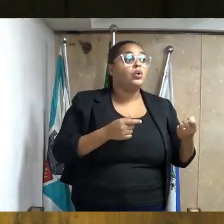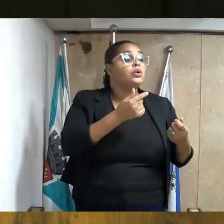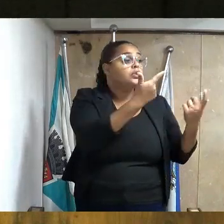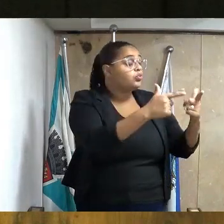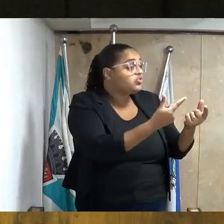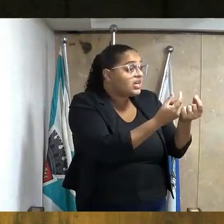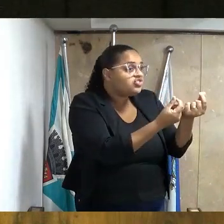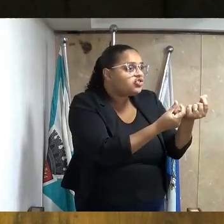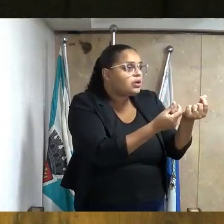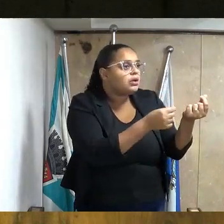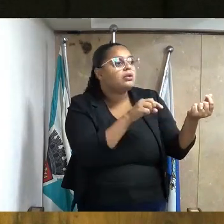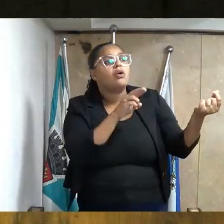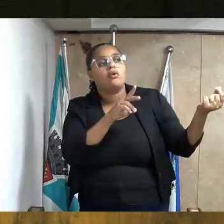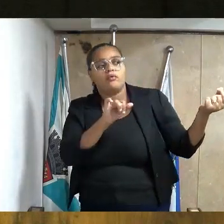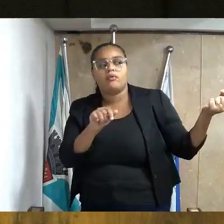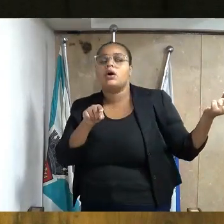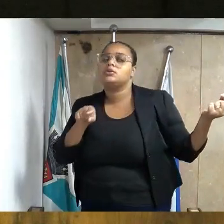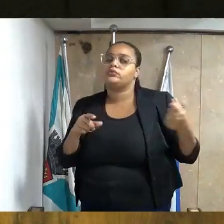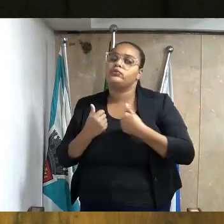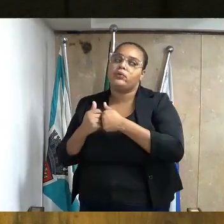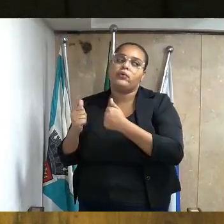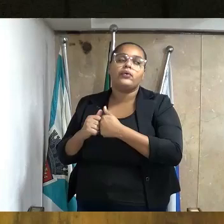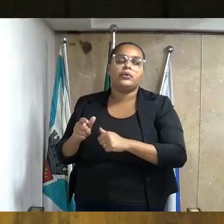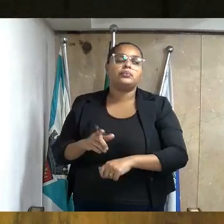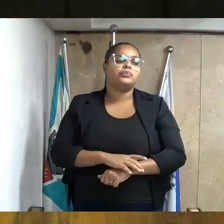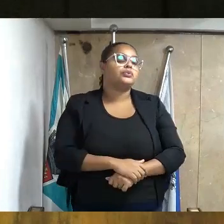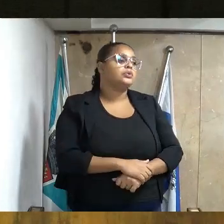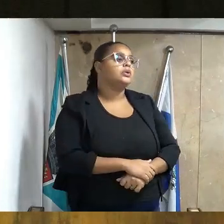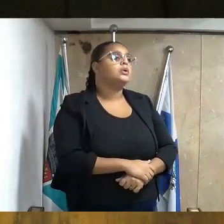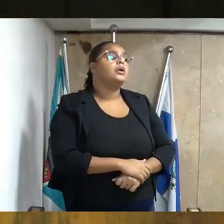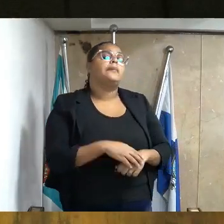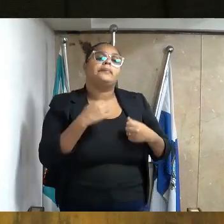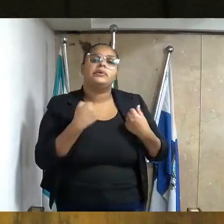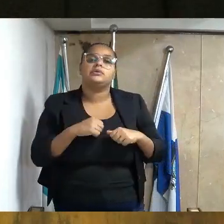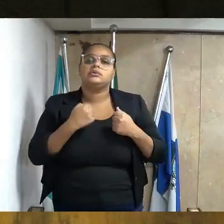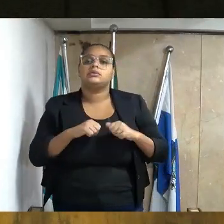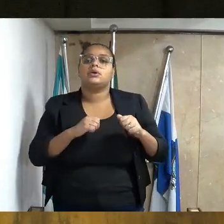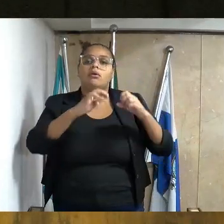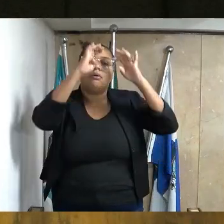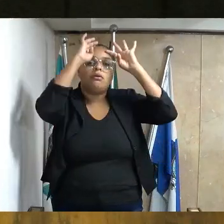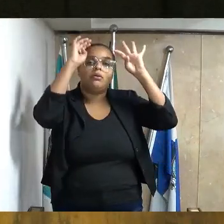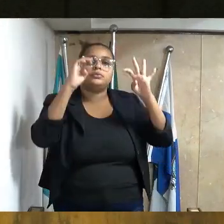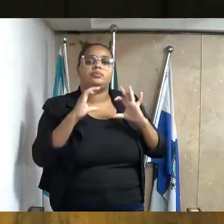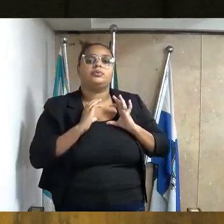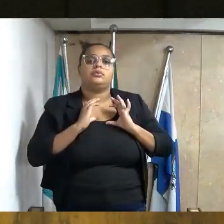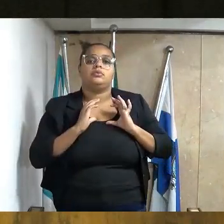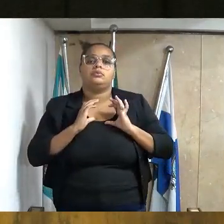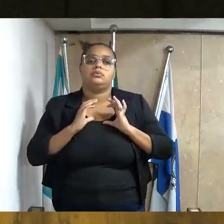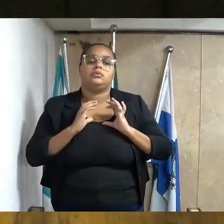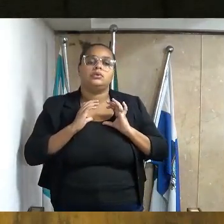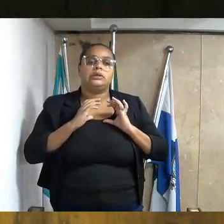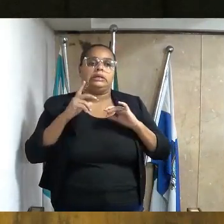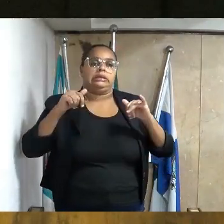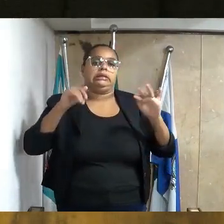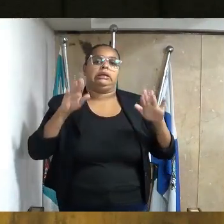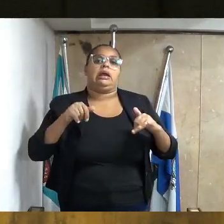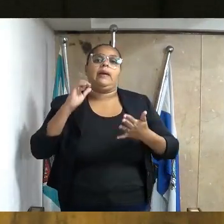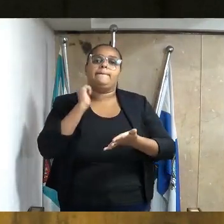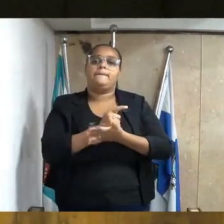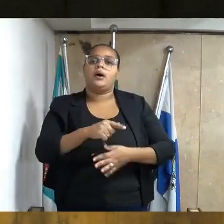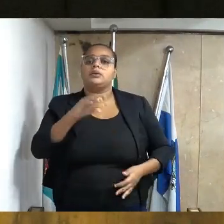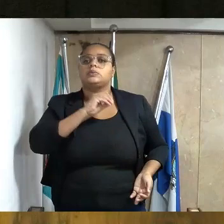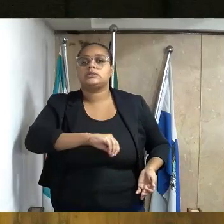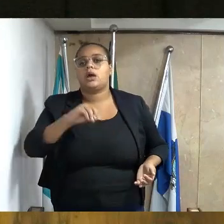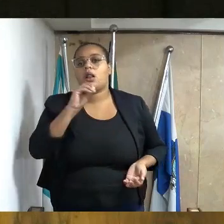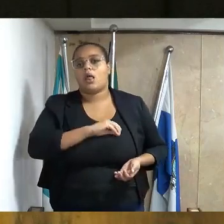ônibus. Isso aí é um absurdo. O morador tem que ser respeitado, porque quem paga o salário daquele agente